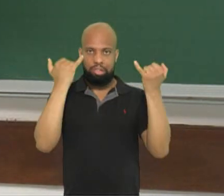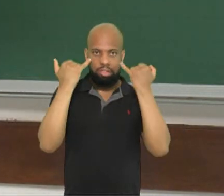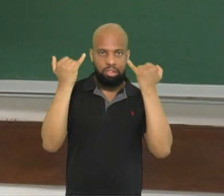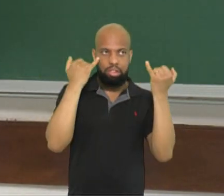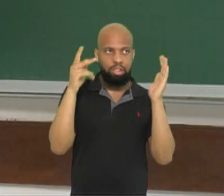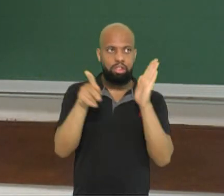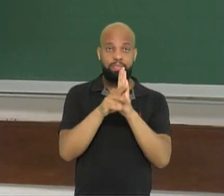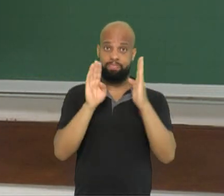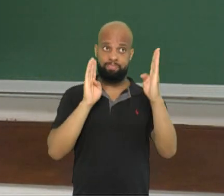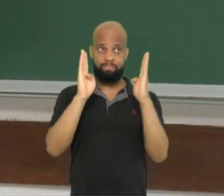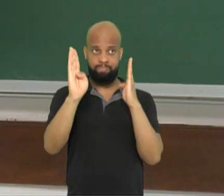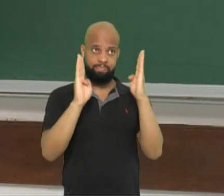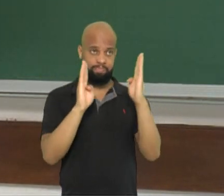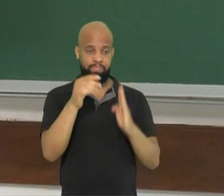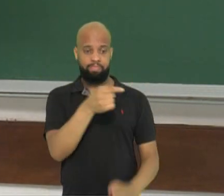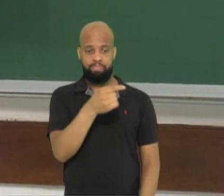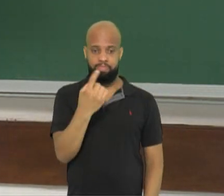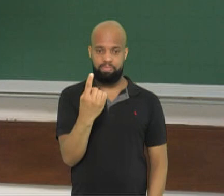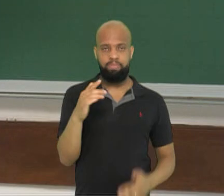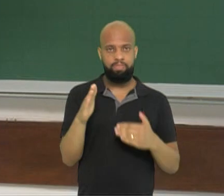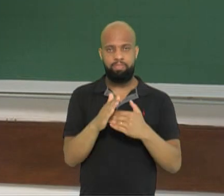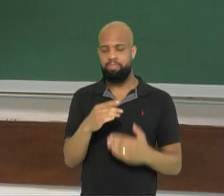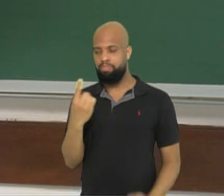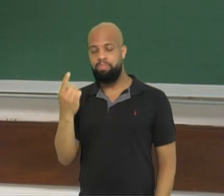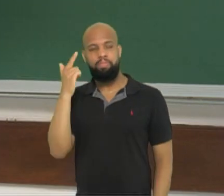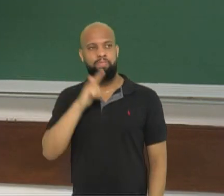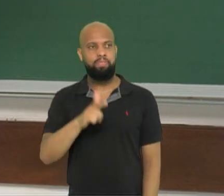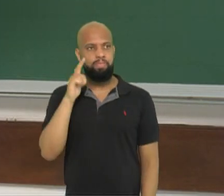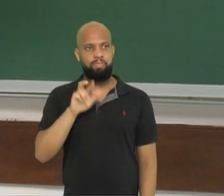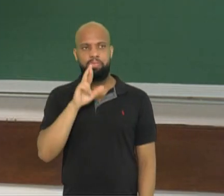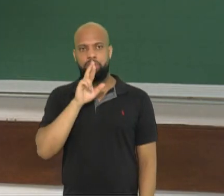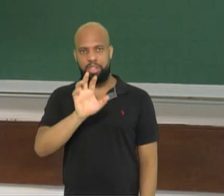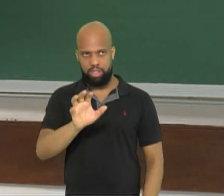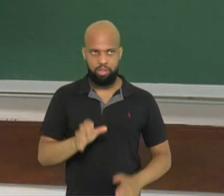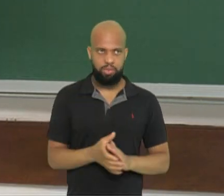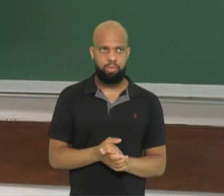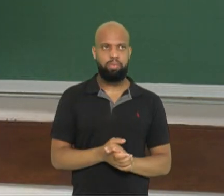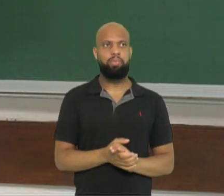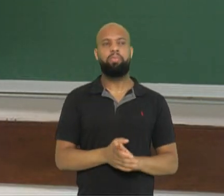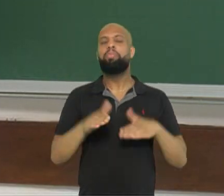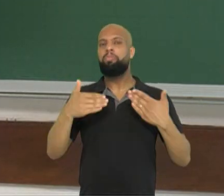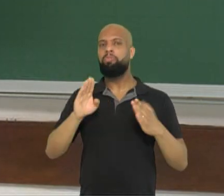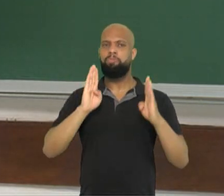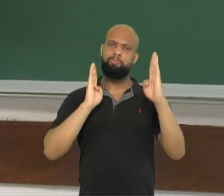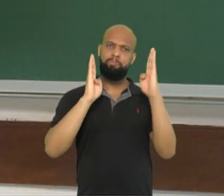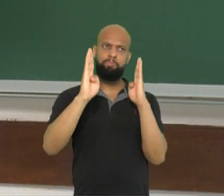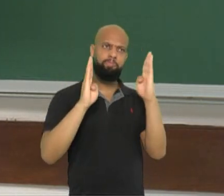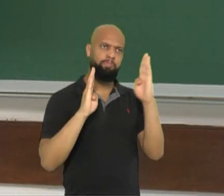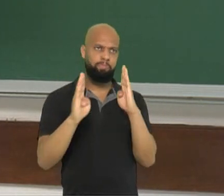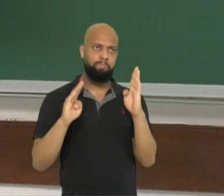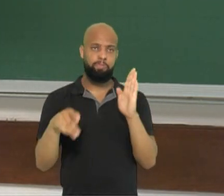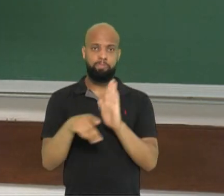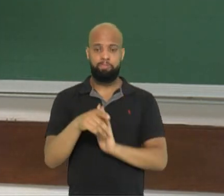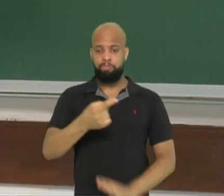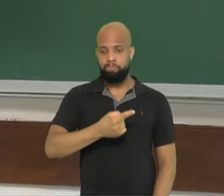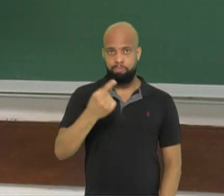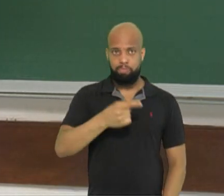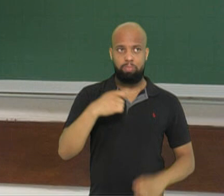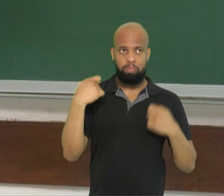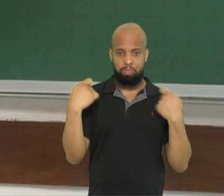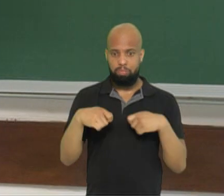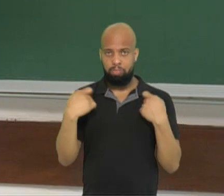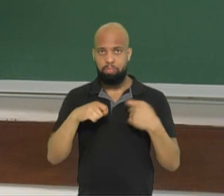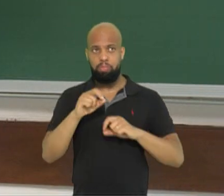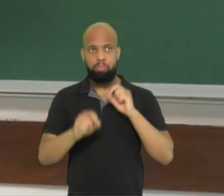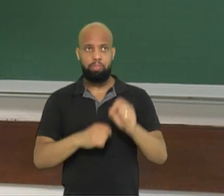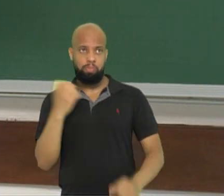do intervalo menos 1 e 1 para conseguir definir esse resultado, tá? Então, o intervalo para o primeiro tem que ser maior que